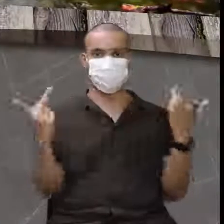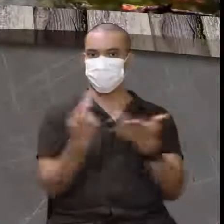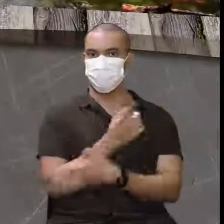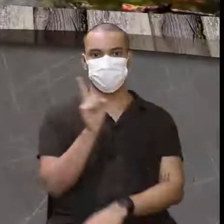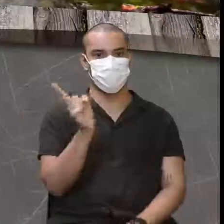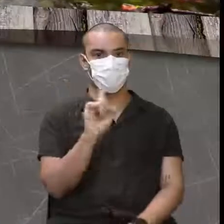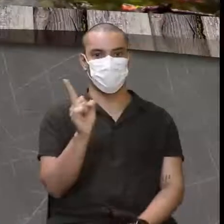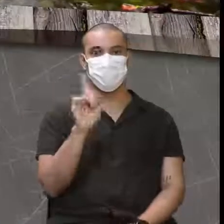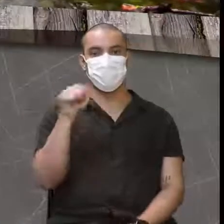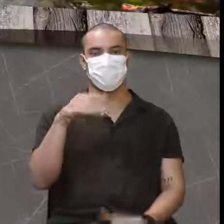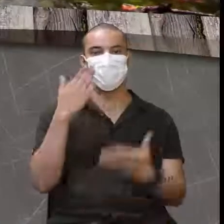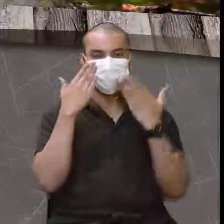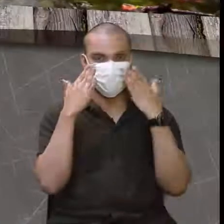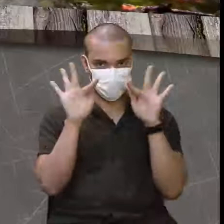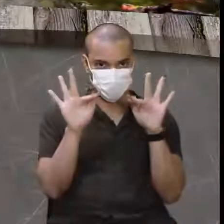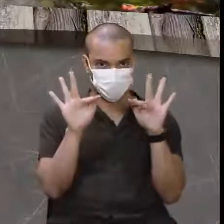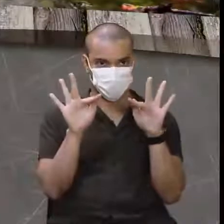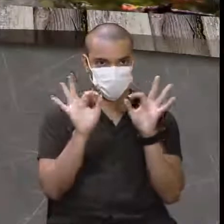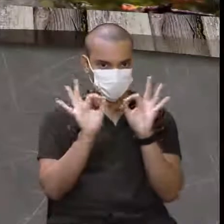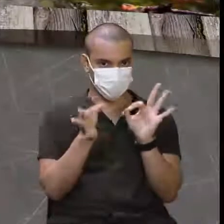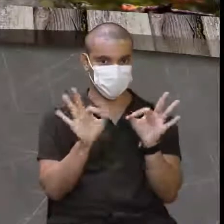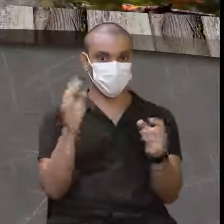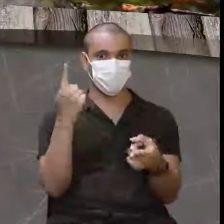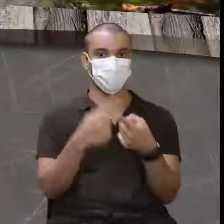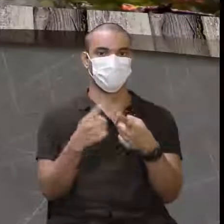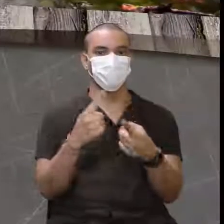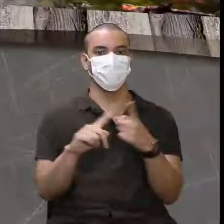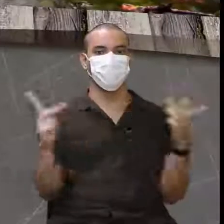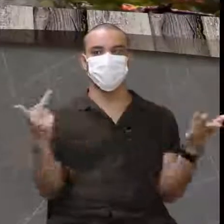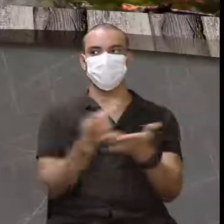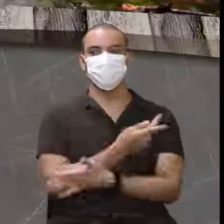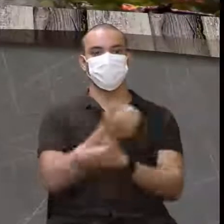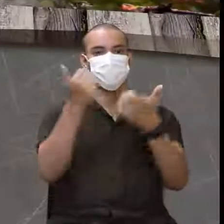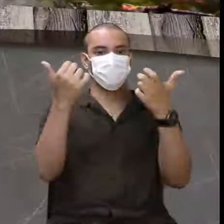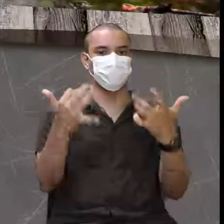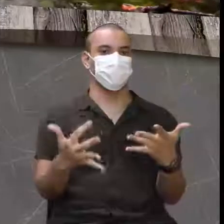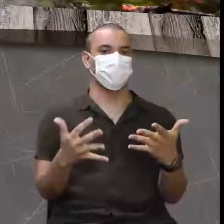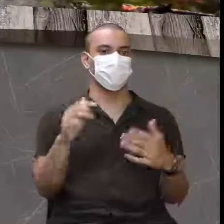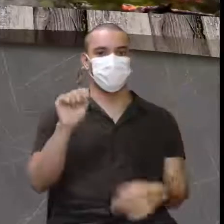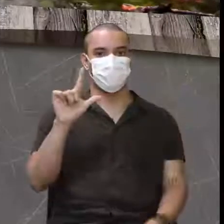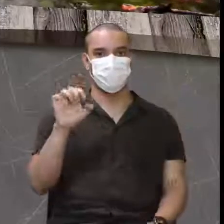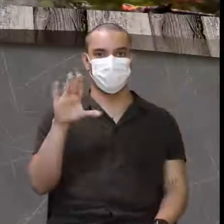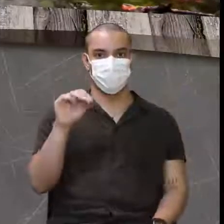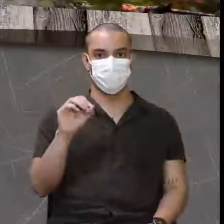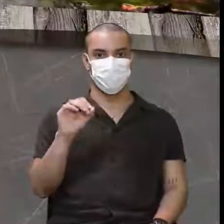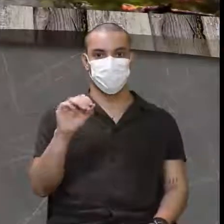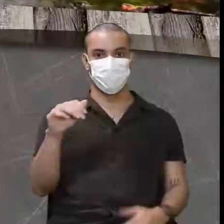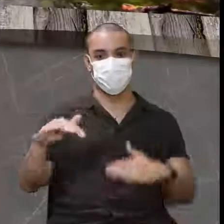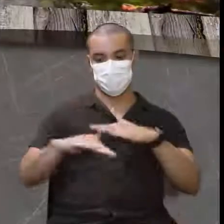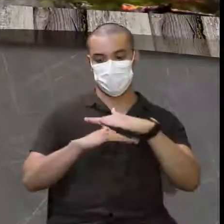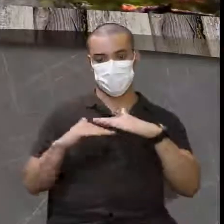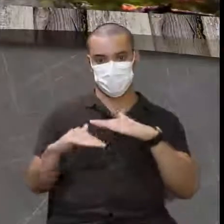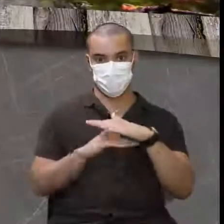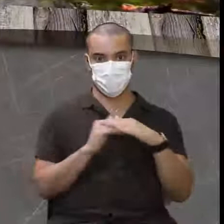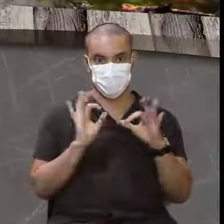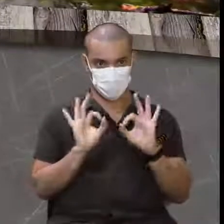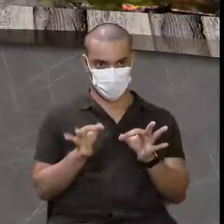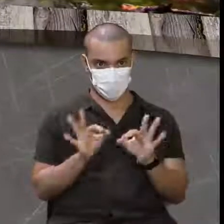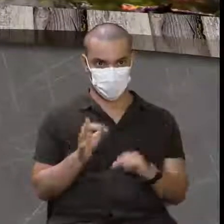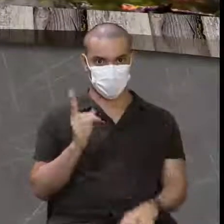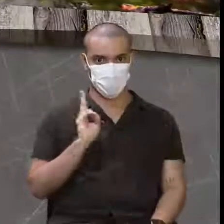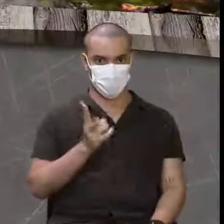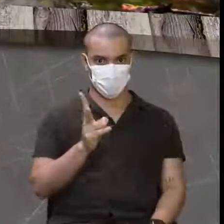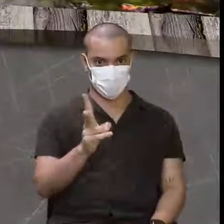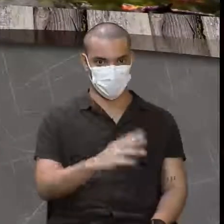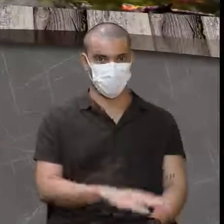ou seja, o fenótipo. Certo? Por quê? Porque se trata de um alelo recessivo. Certinho? A gente